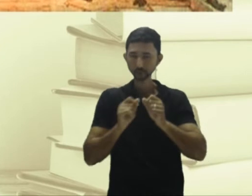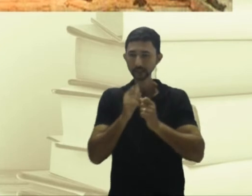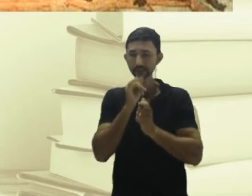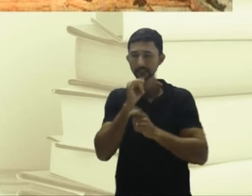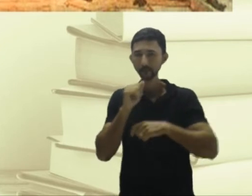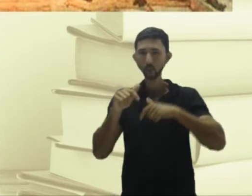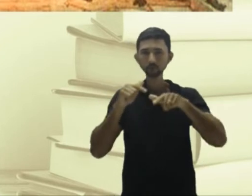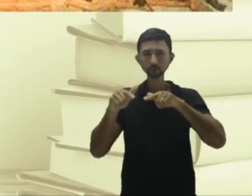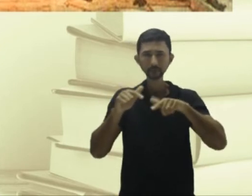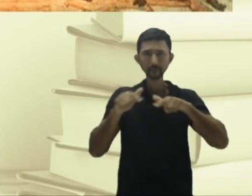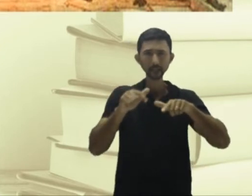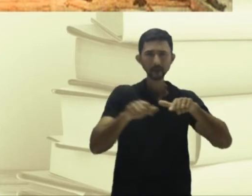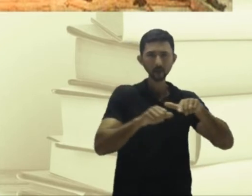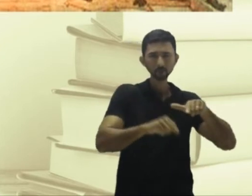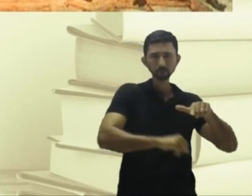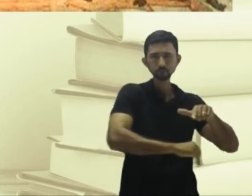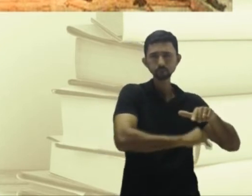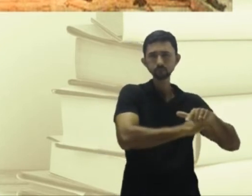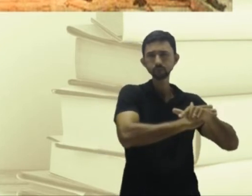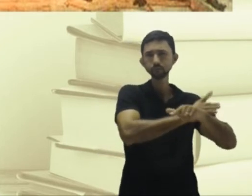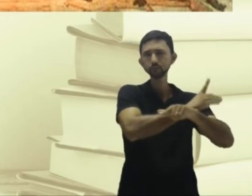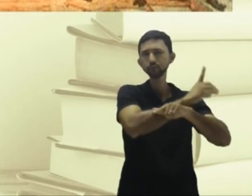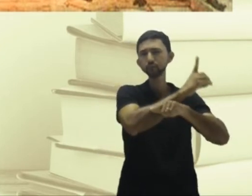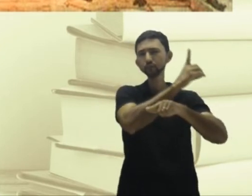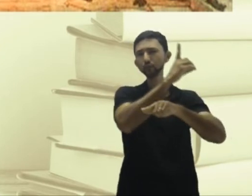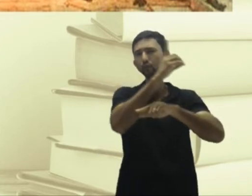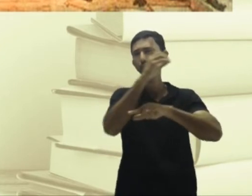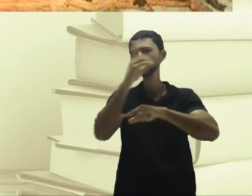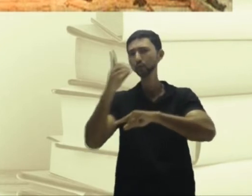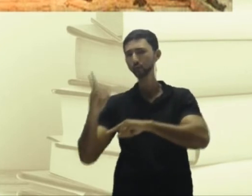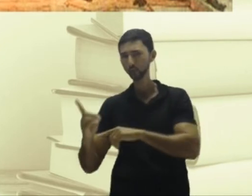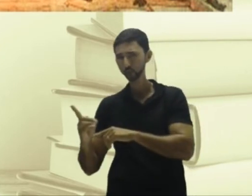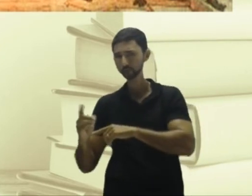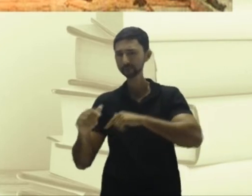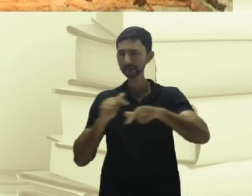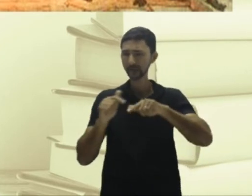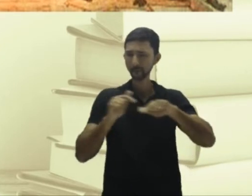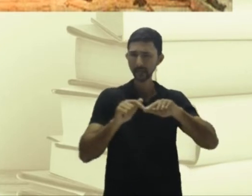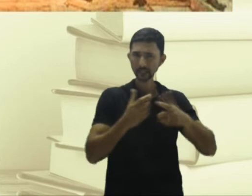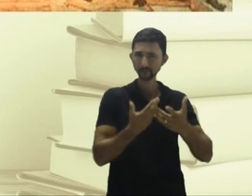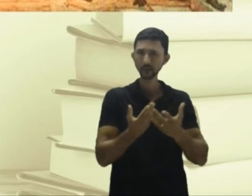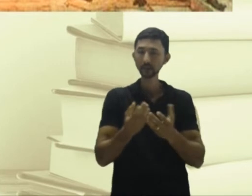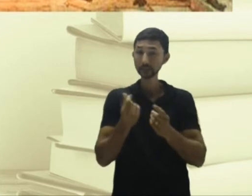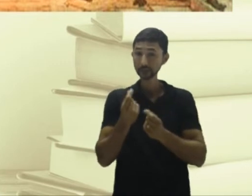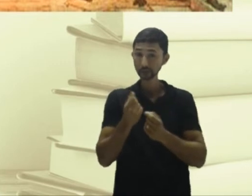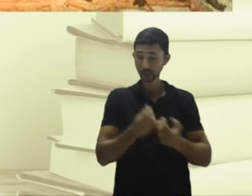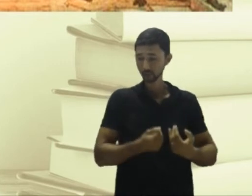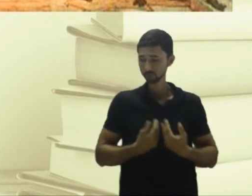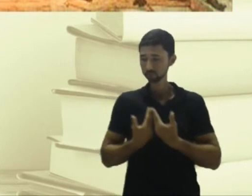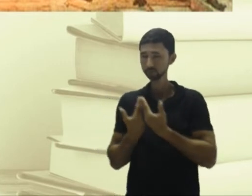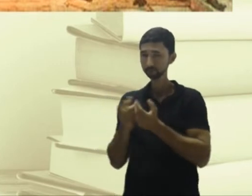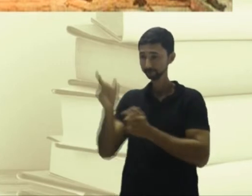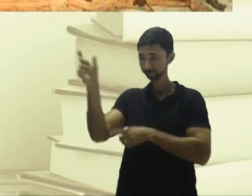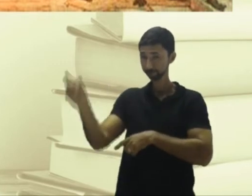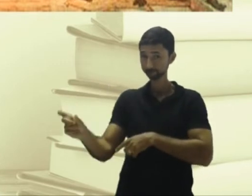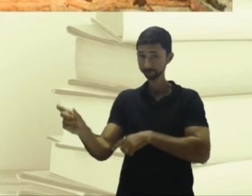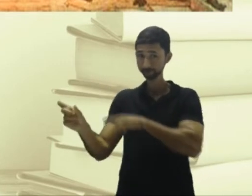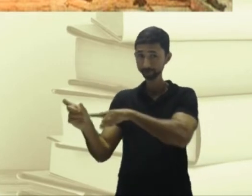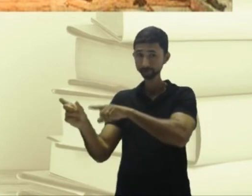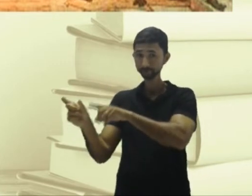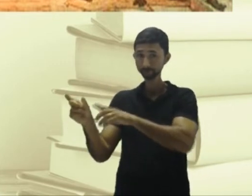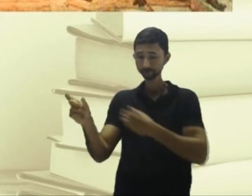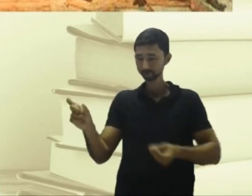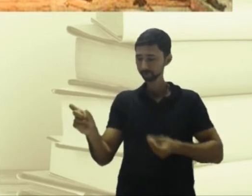esses escravos eles deveriam levar para seus senhores uma determinada quantia em dinheiro, e o